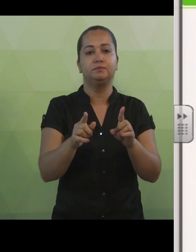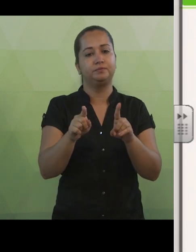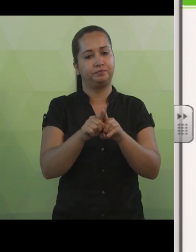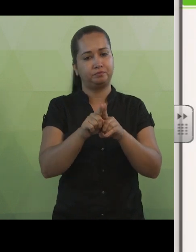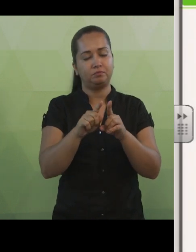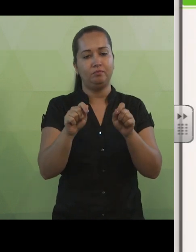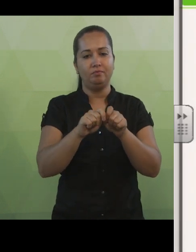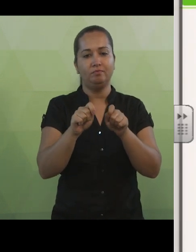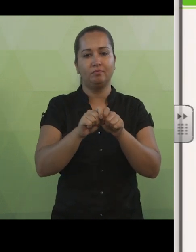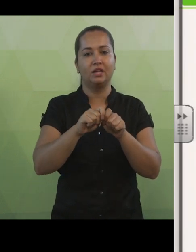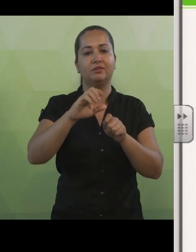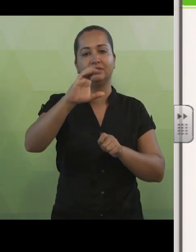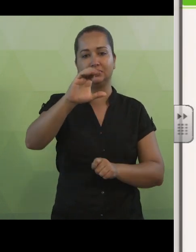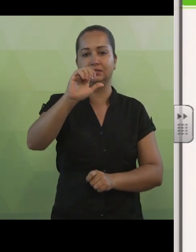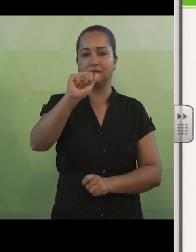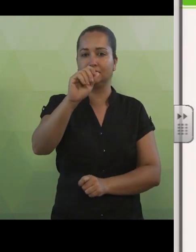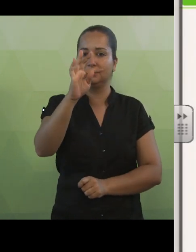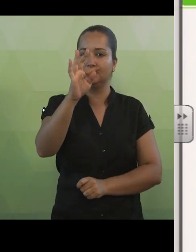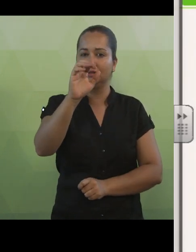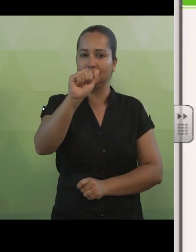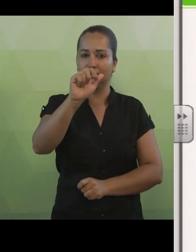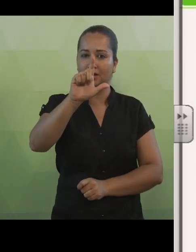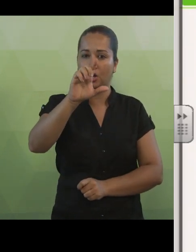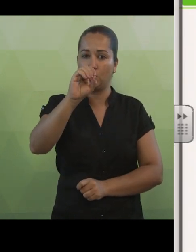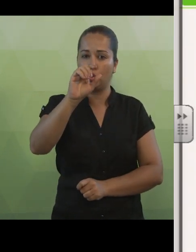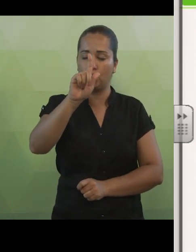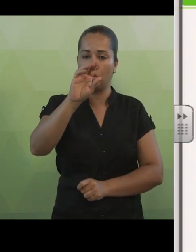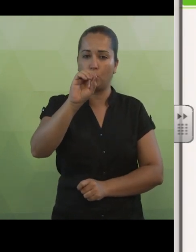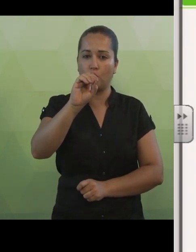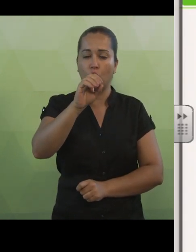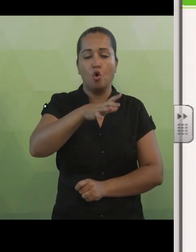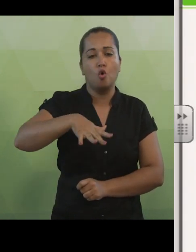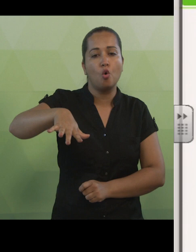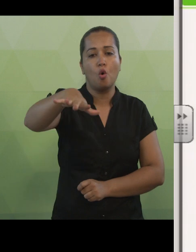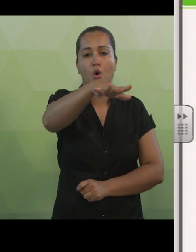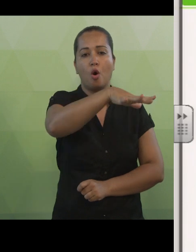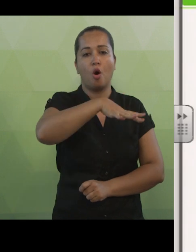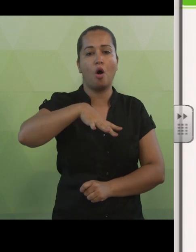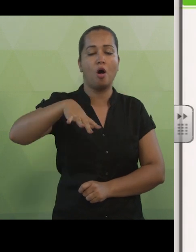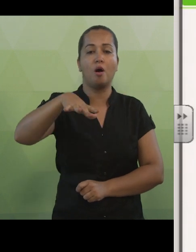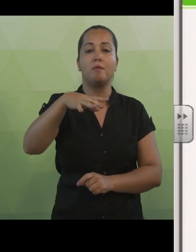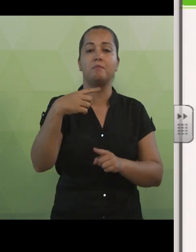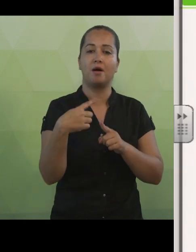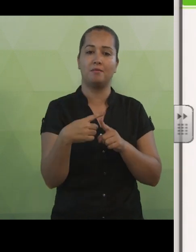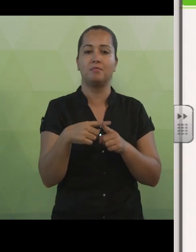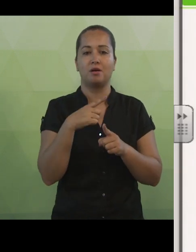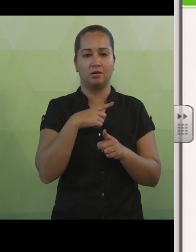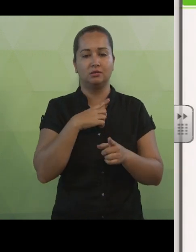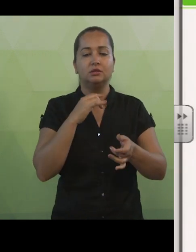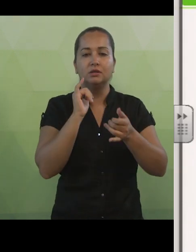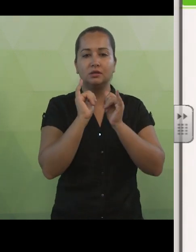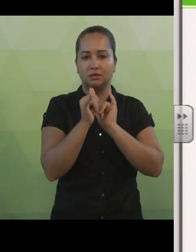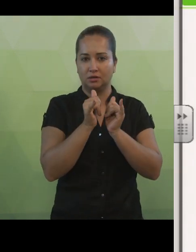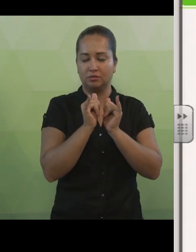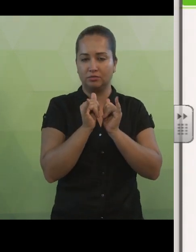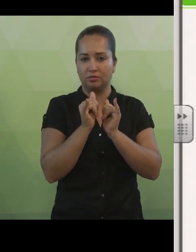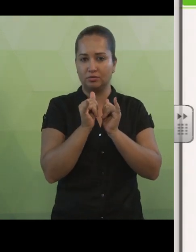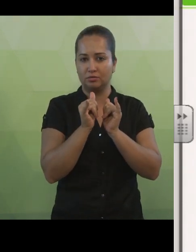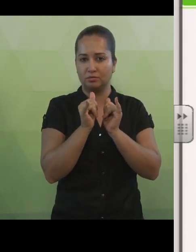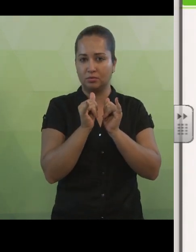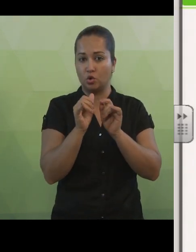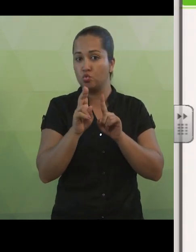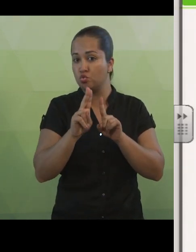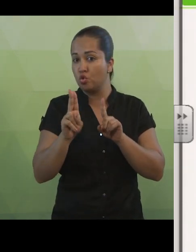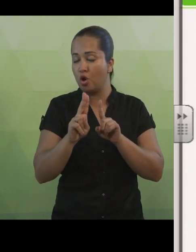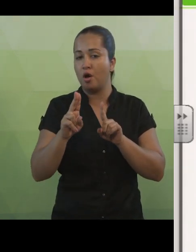chamado catálogo global. Esse banco de dados catálogo global vai ter informações que são chamadas de